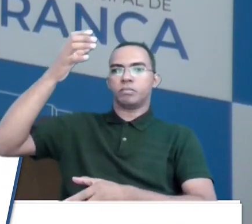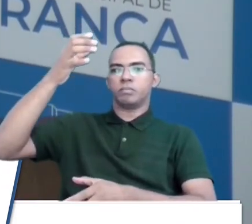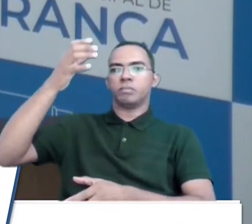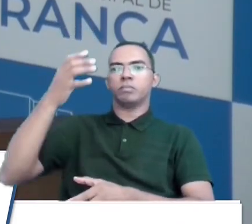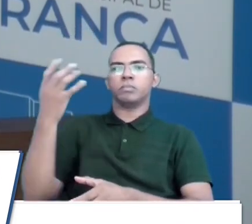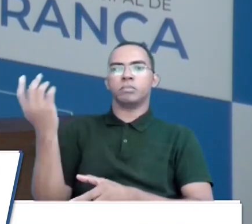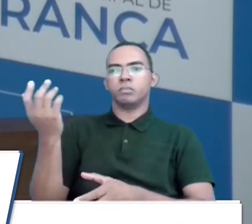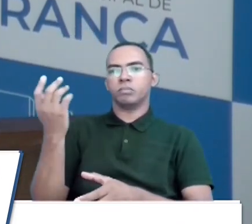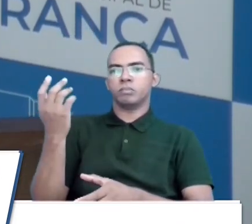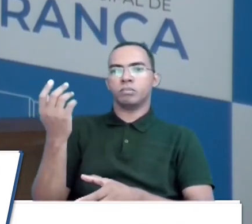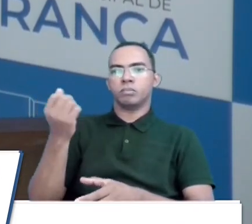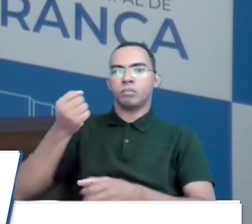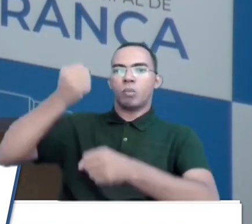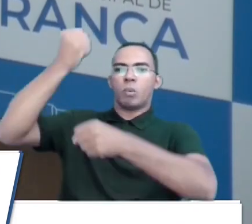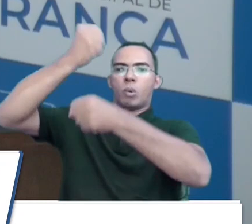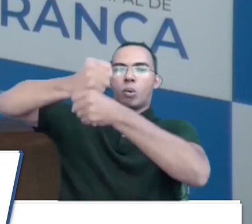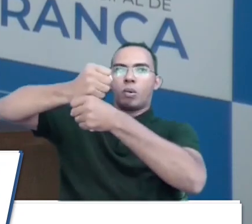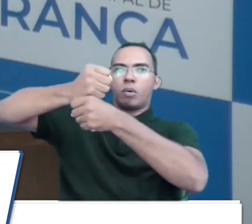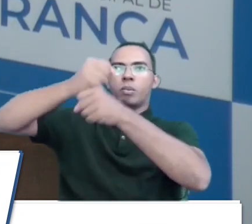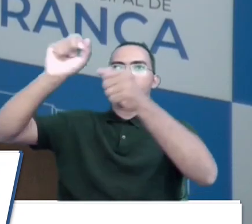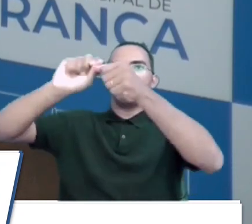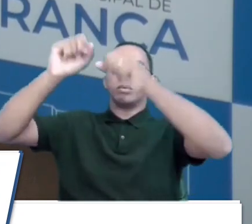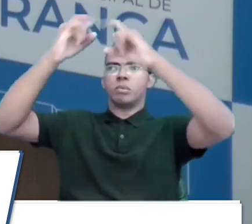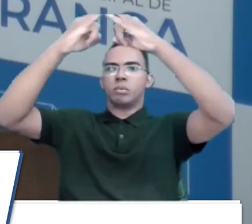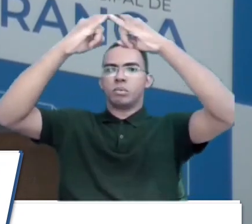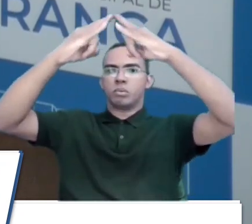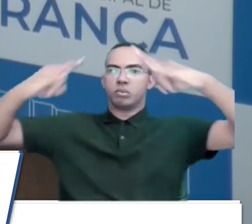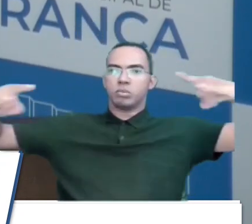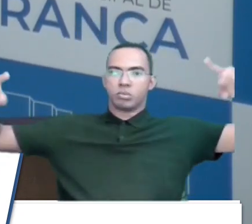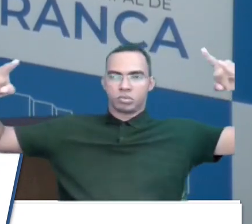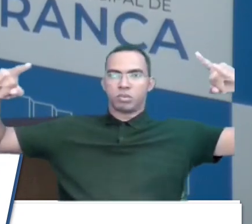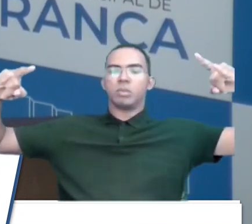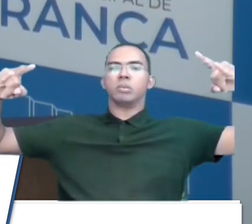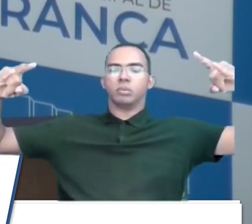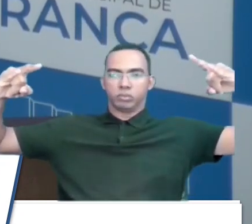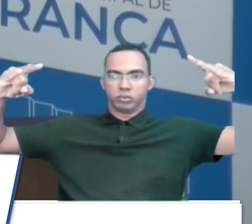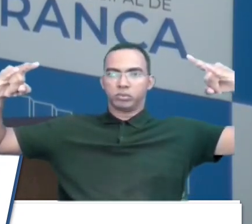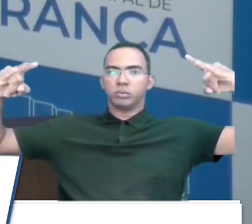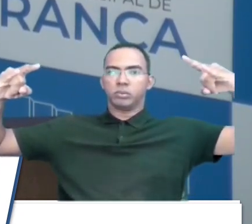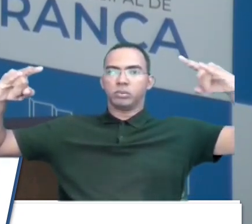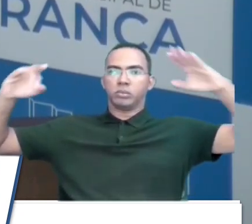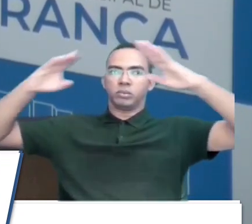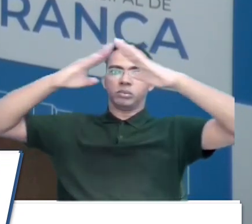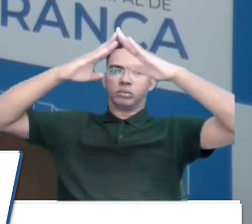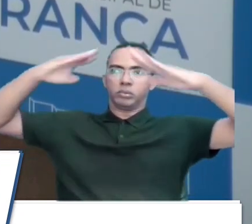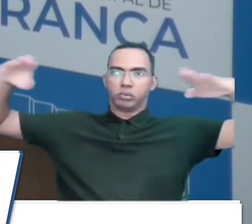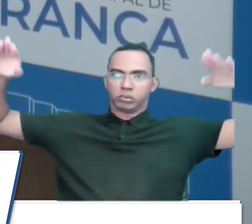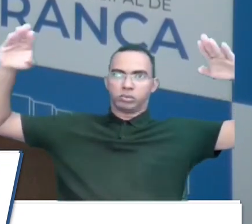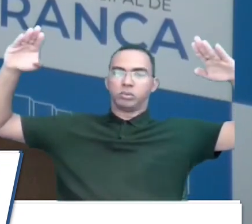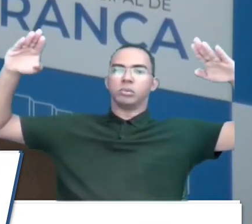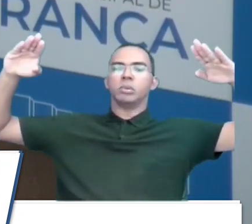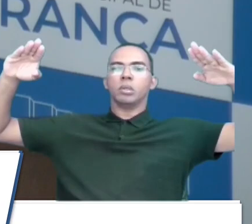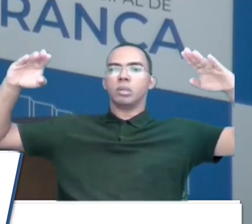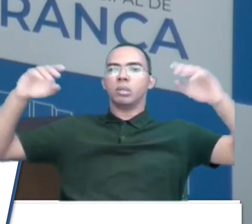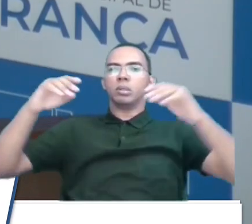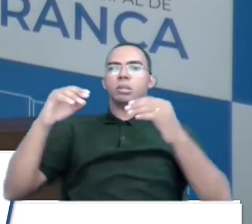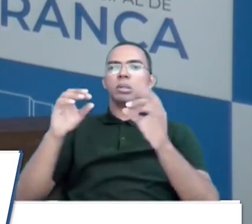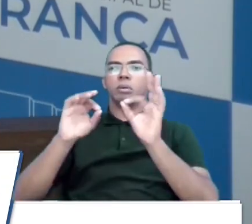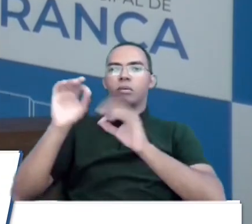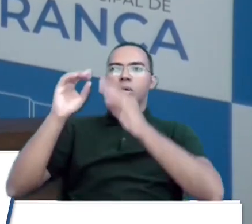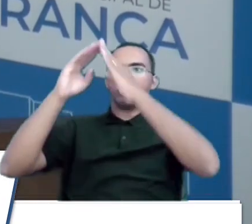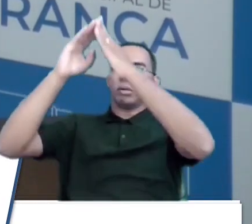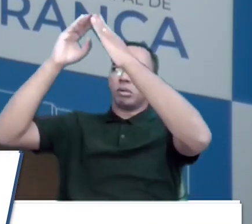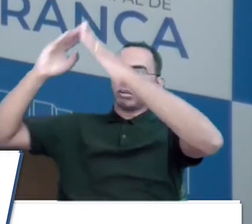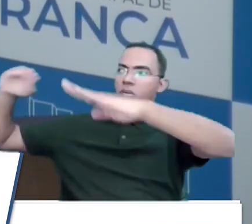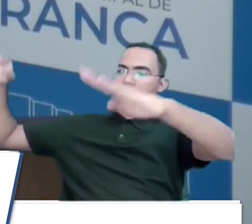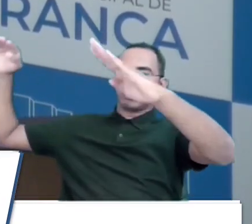assentam um pau lá para poder montar o barraco, usa o muro e o vaso, né? E monta todo aquele barraco que eles